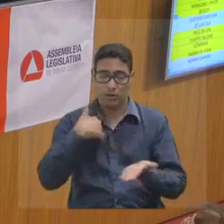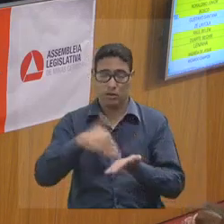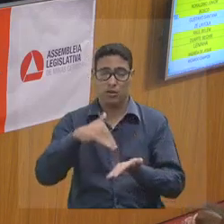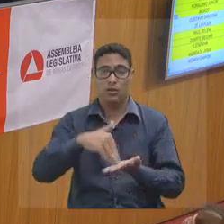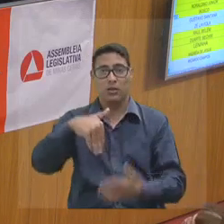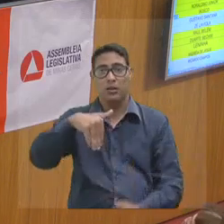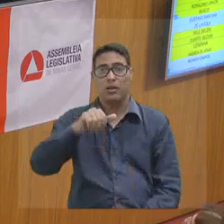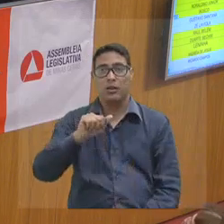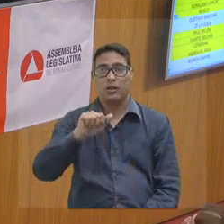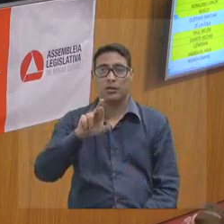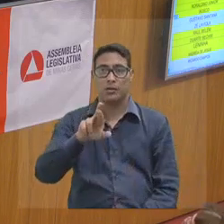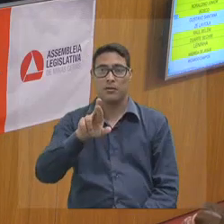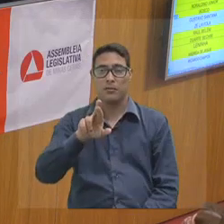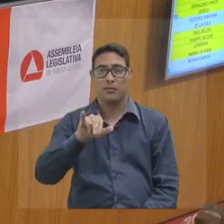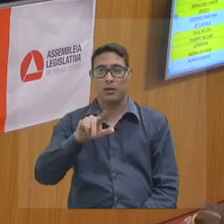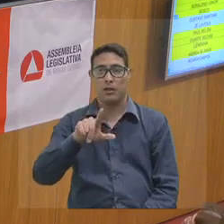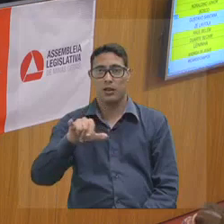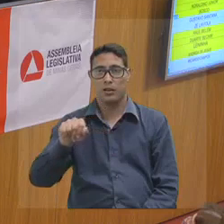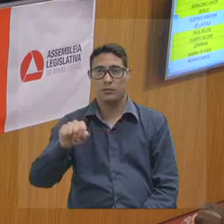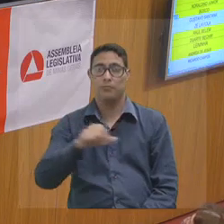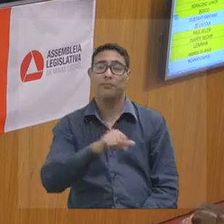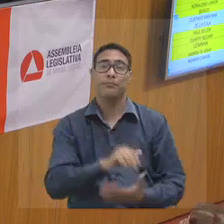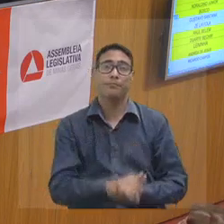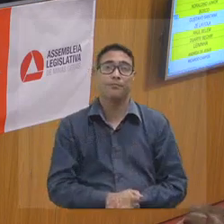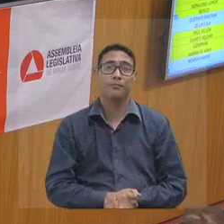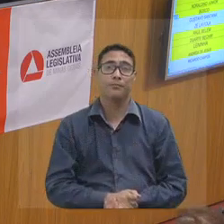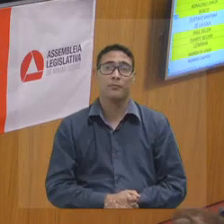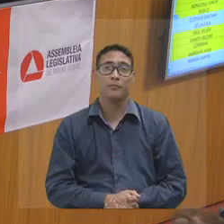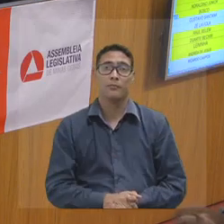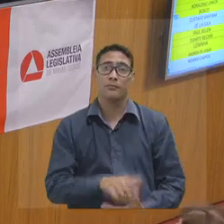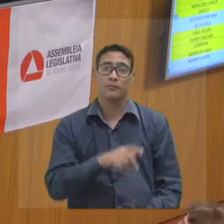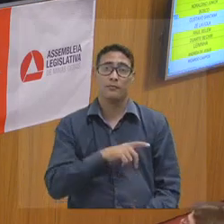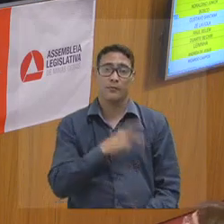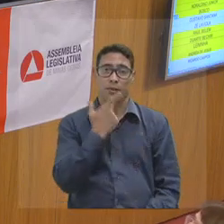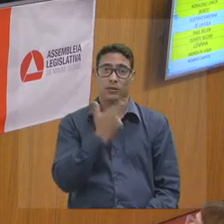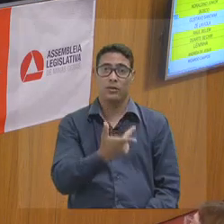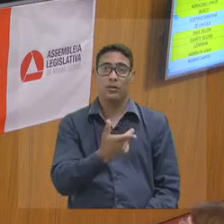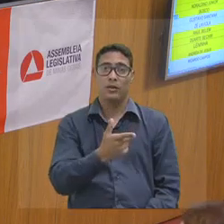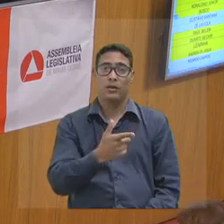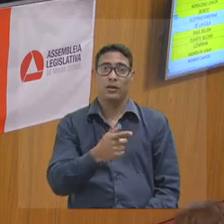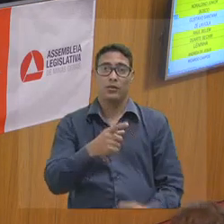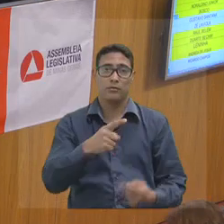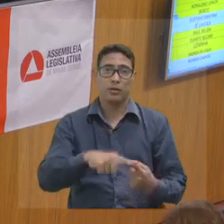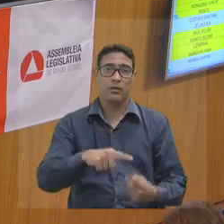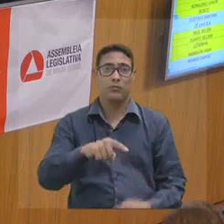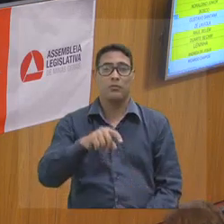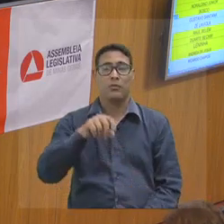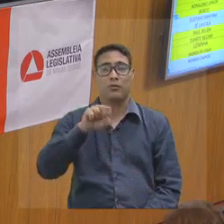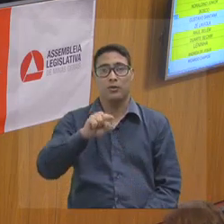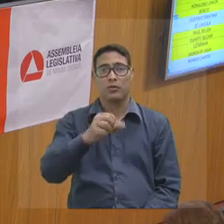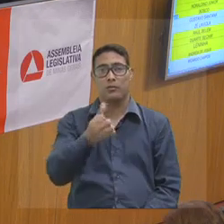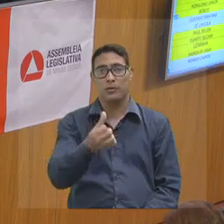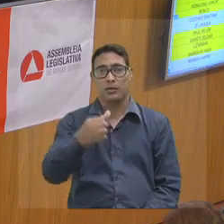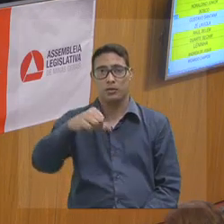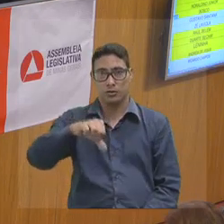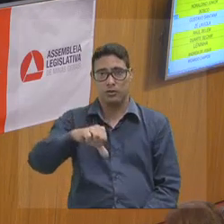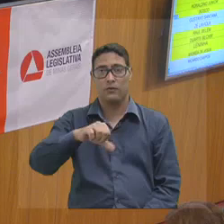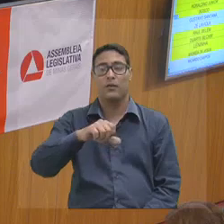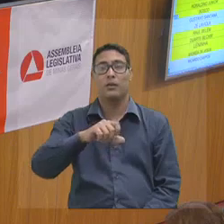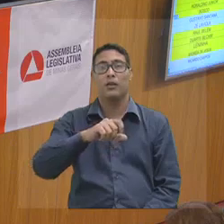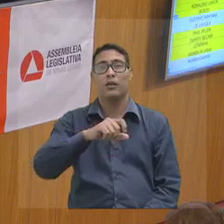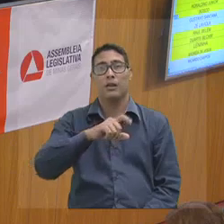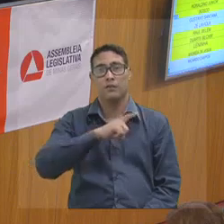pelas suas questões bem em relação a ter um 69 e ela foi de fato